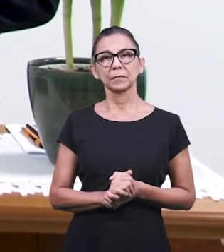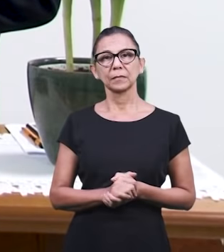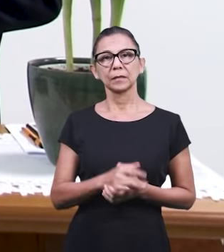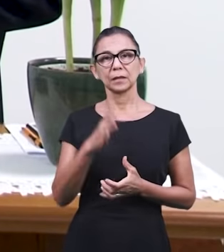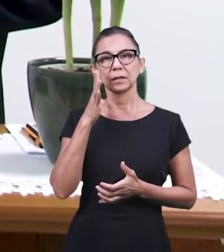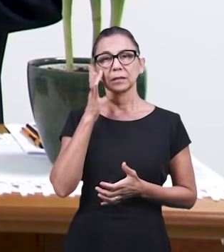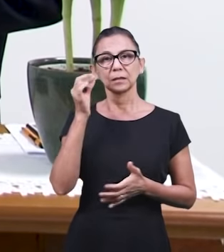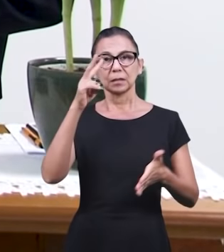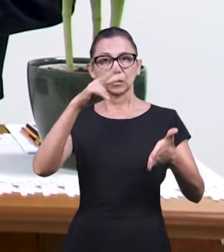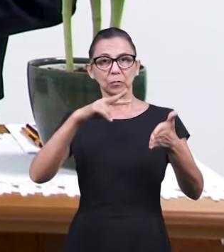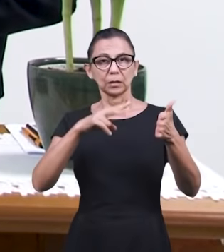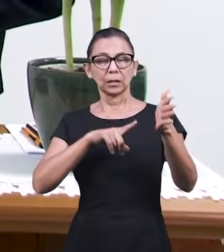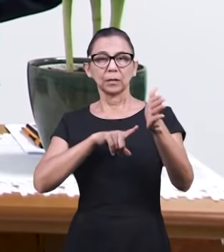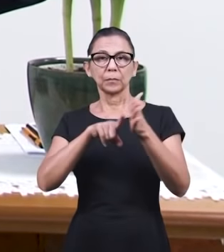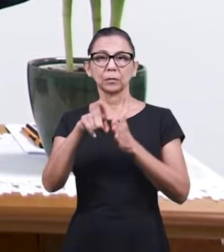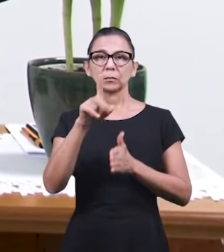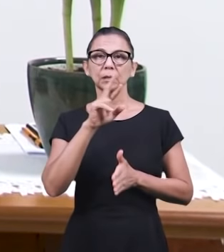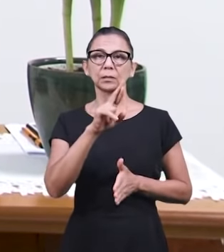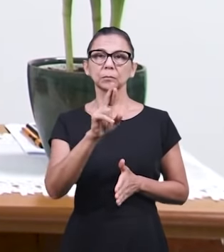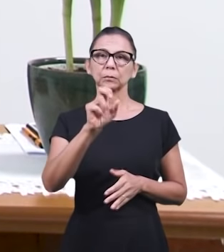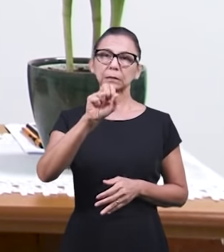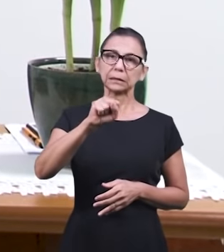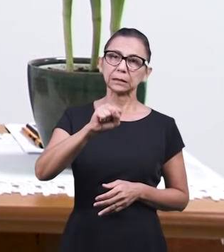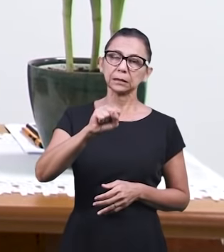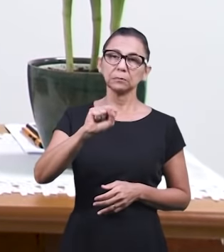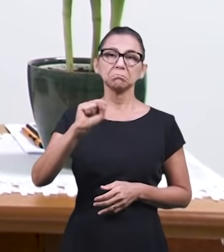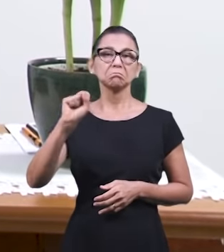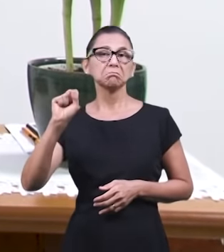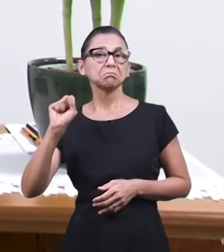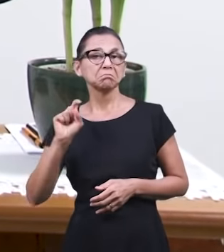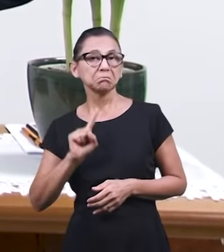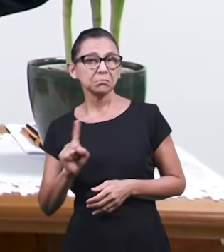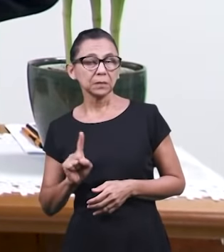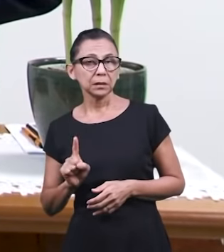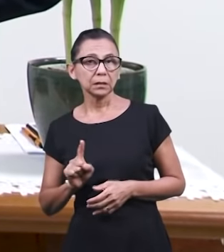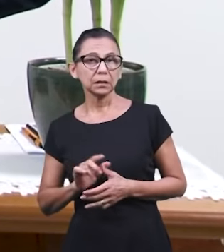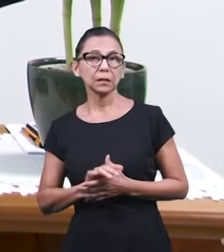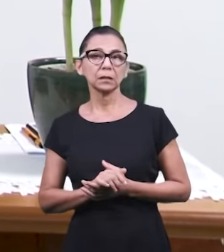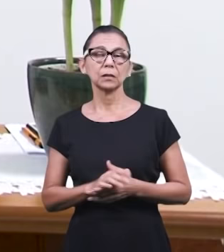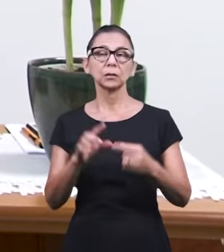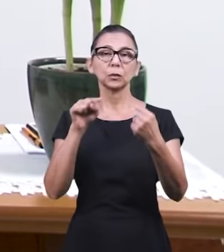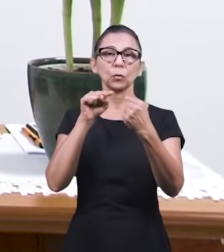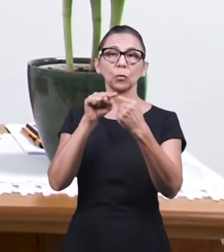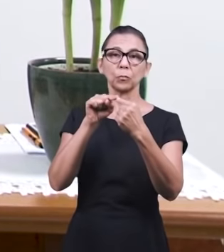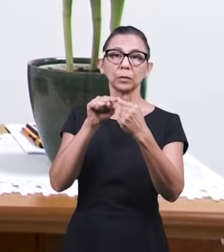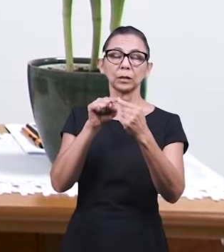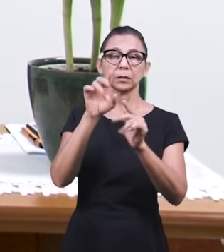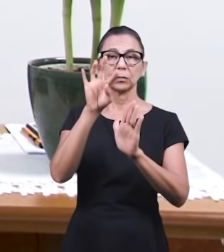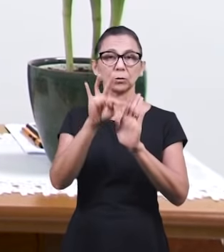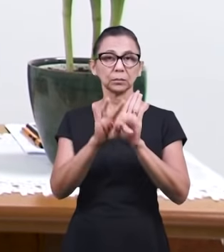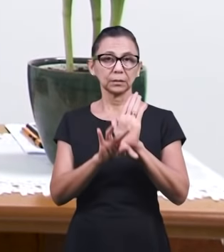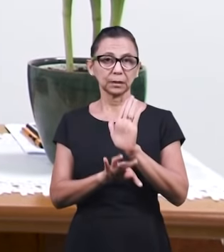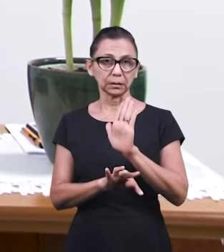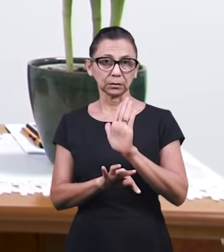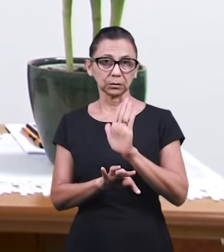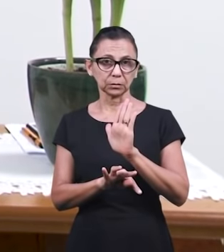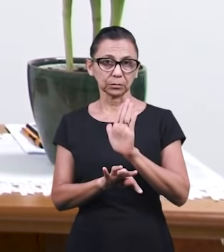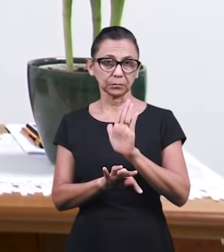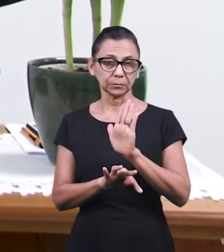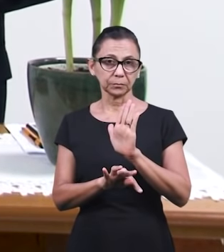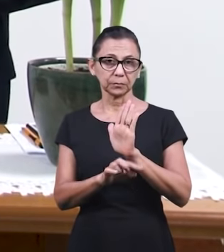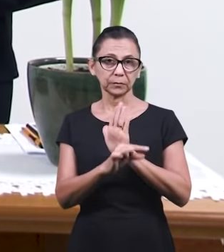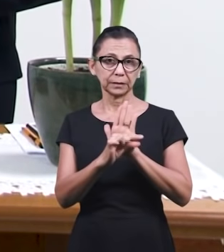e responda sim ou não, citando o texto ou o versículo correspondente abaixo. Então,